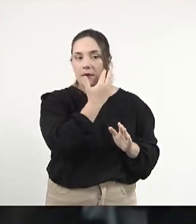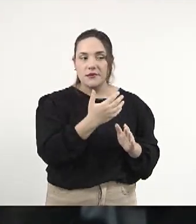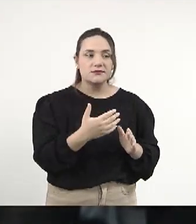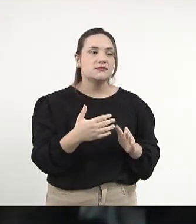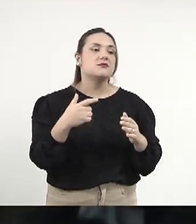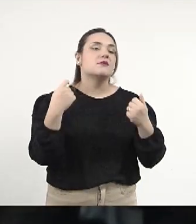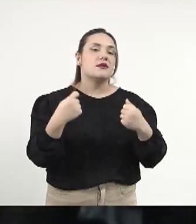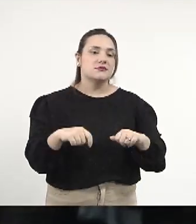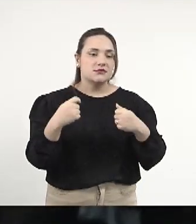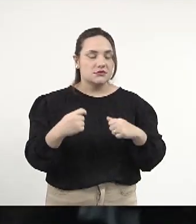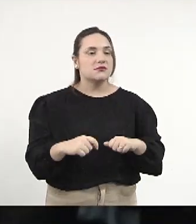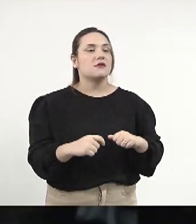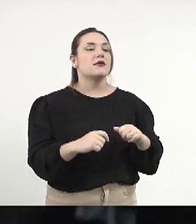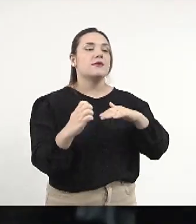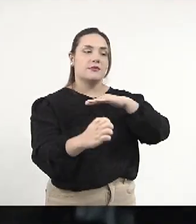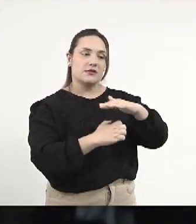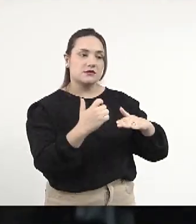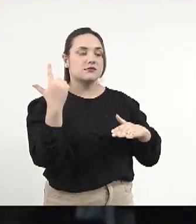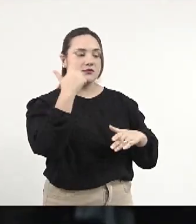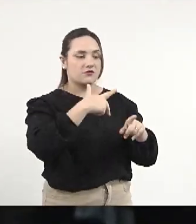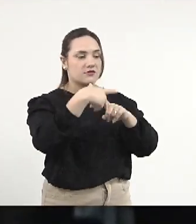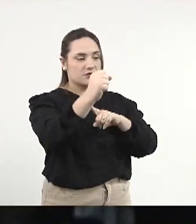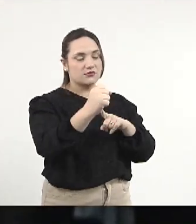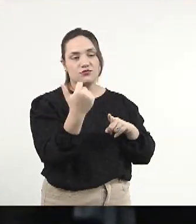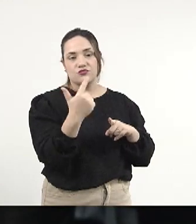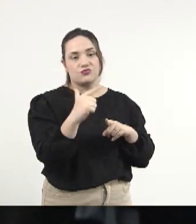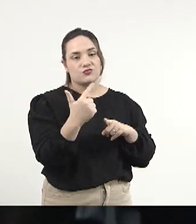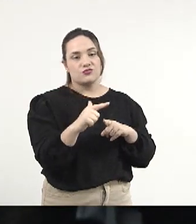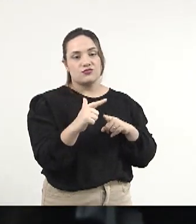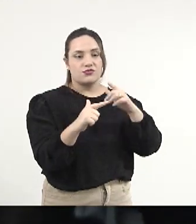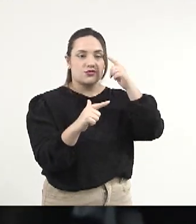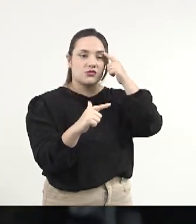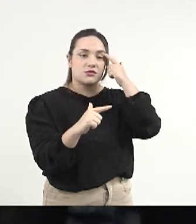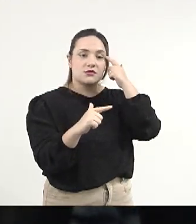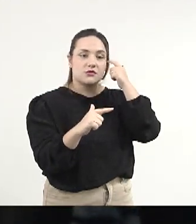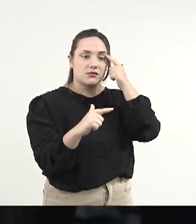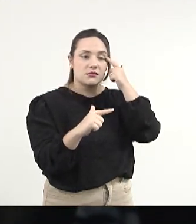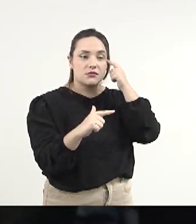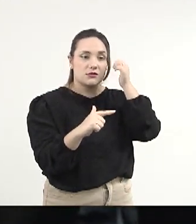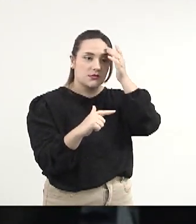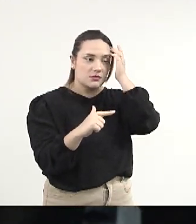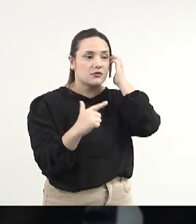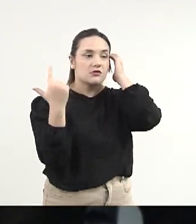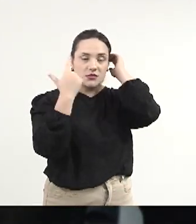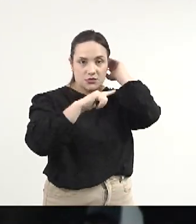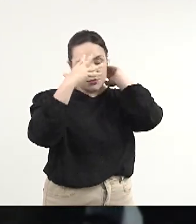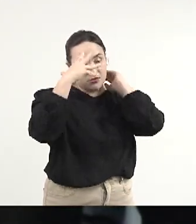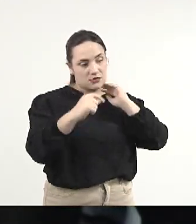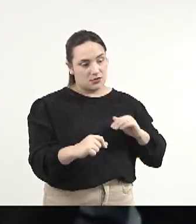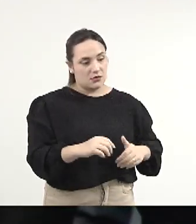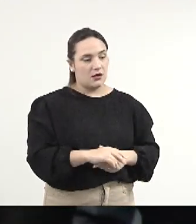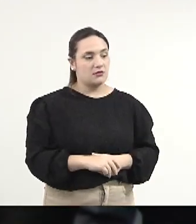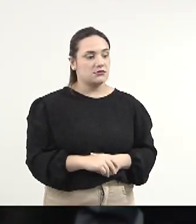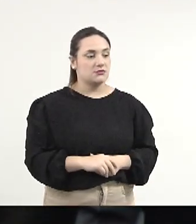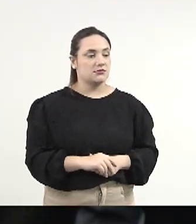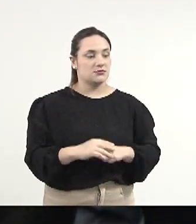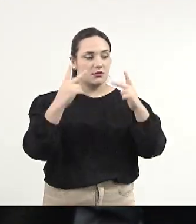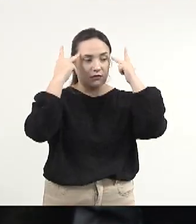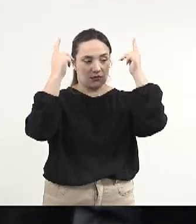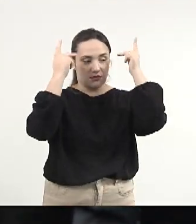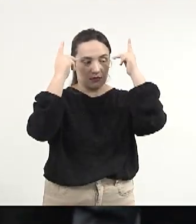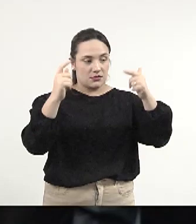a empresa que ganhou para entregar, não tinha entregue ainda o sabor morango, mas já se resolveu e com